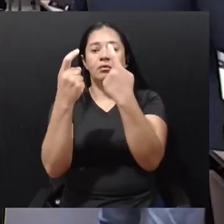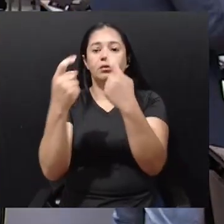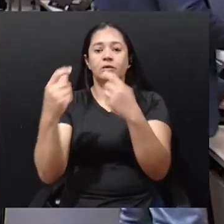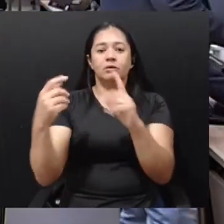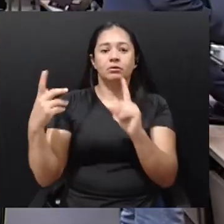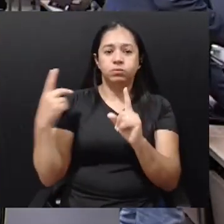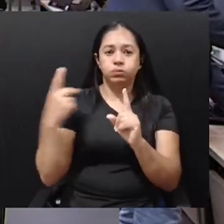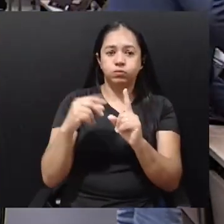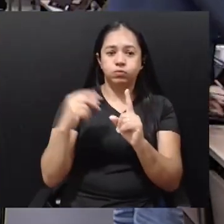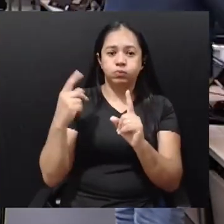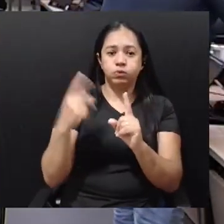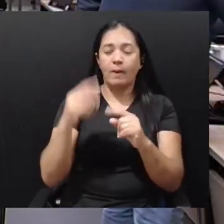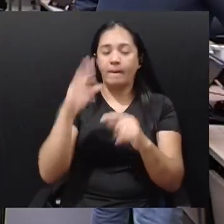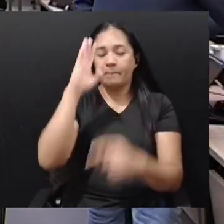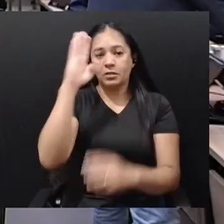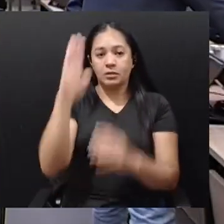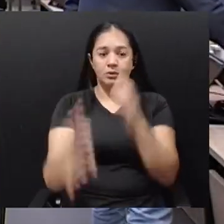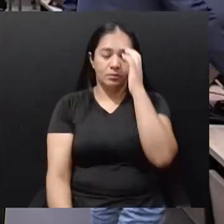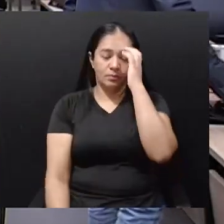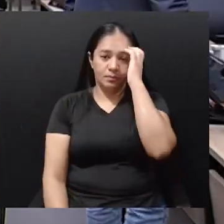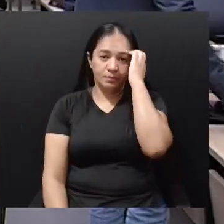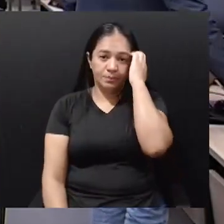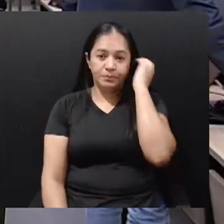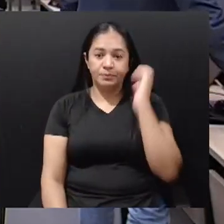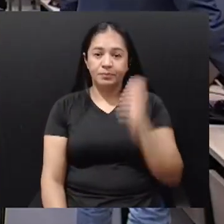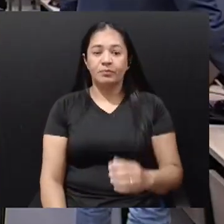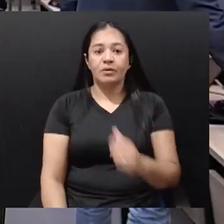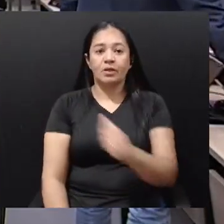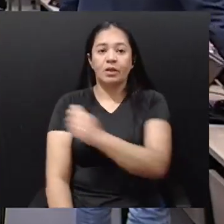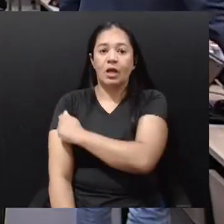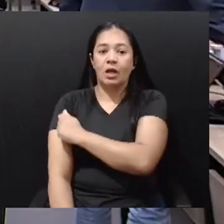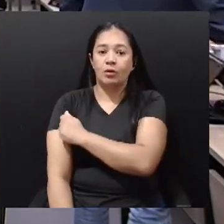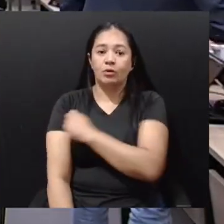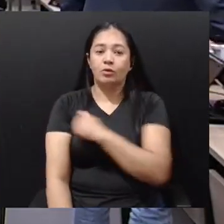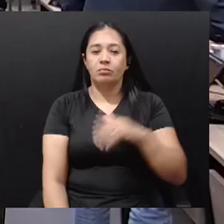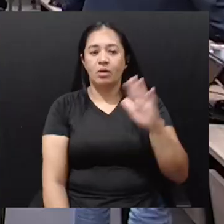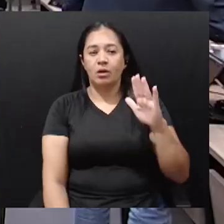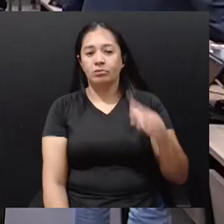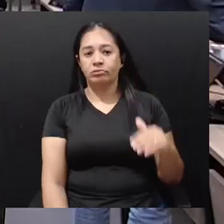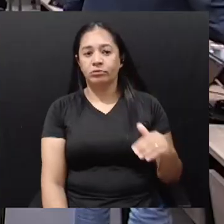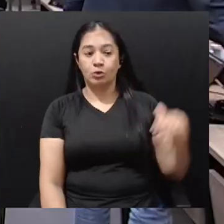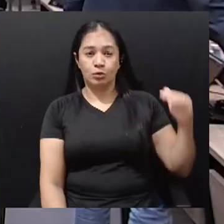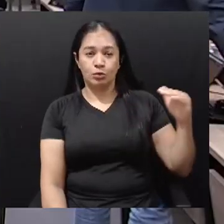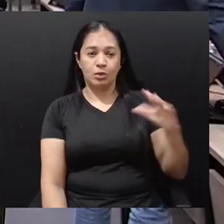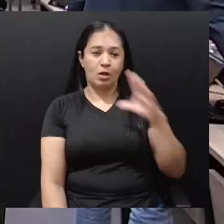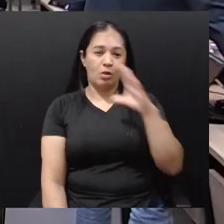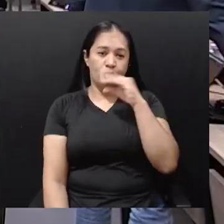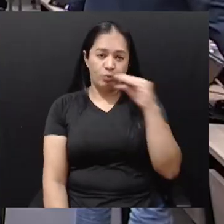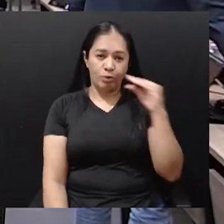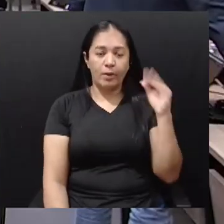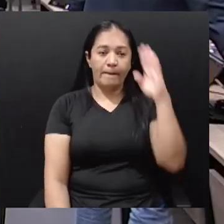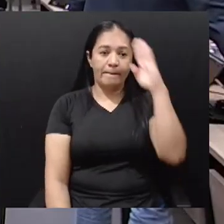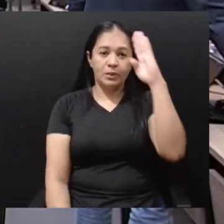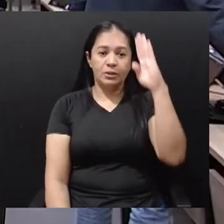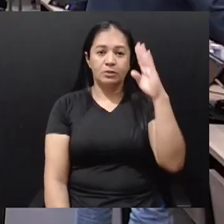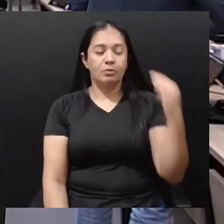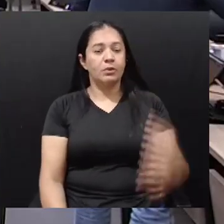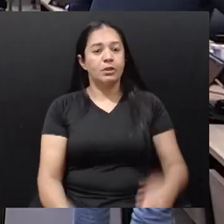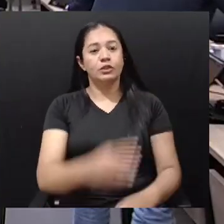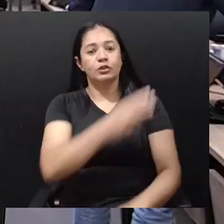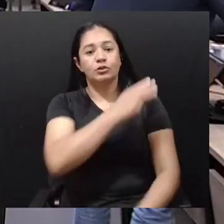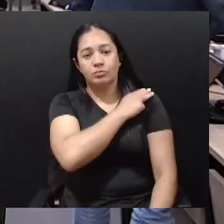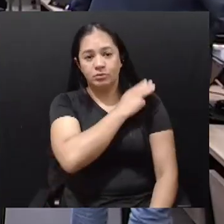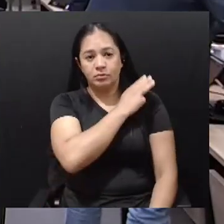principalmente entre os estudantes um pouco mais velhos, no final do ensino fundamental e principalmente no ensino médio. Mas, de qualquer forma,